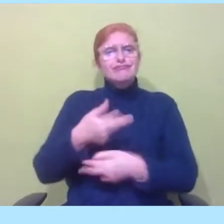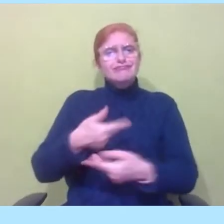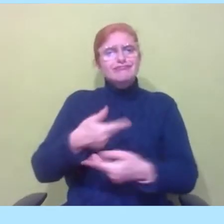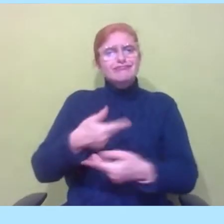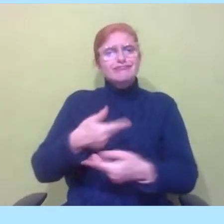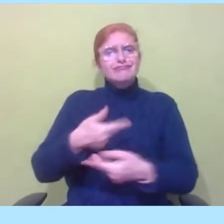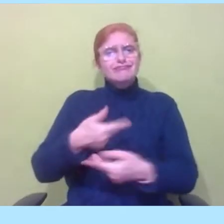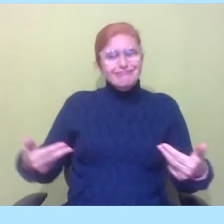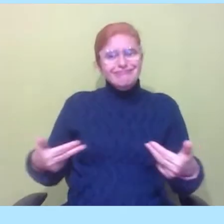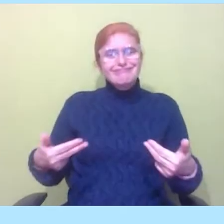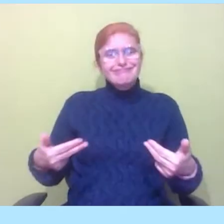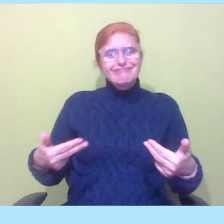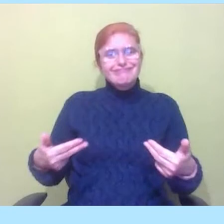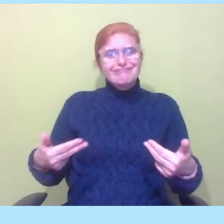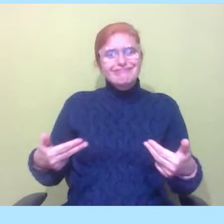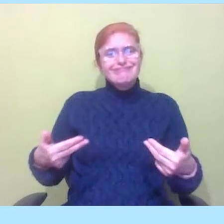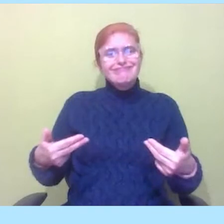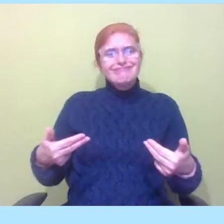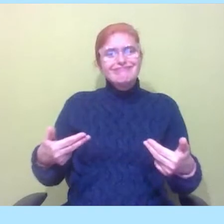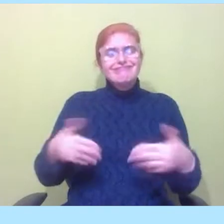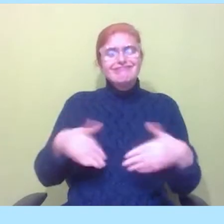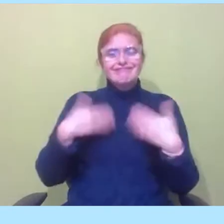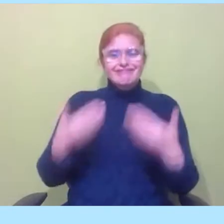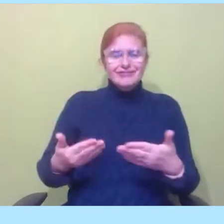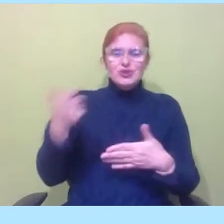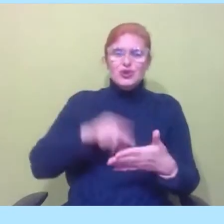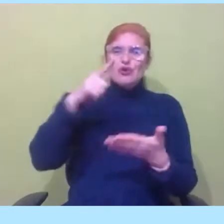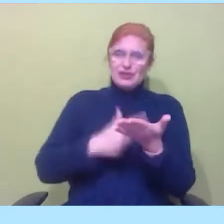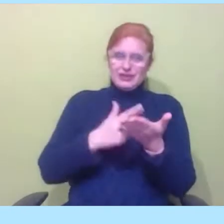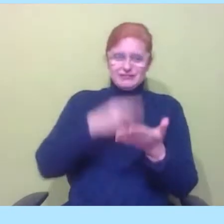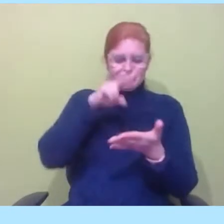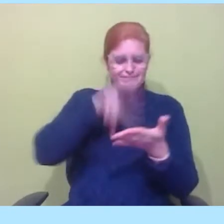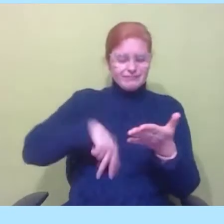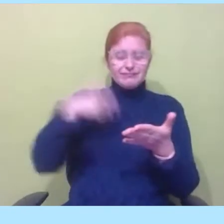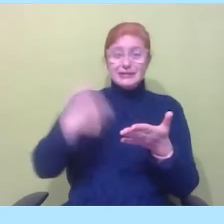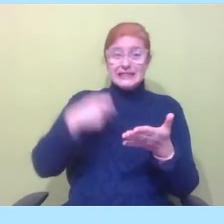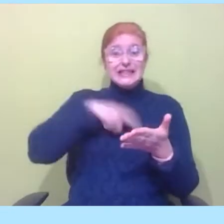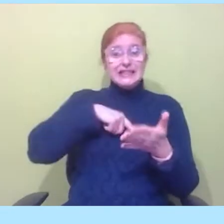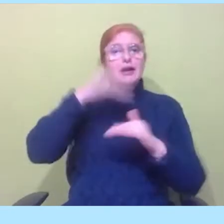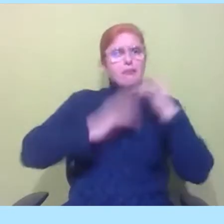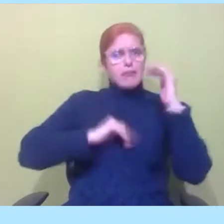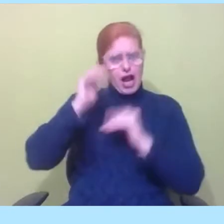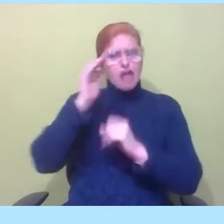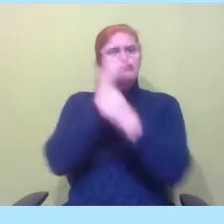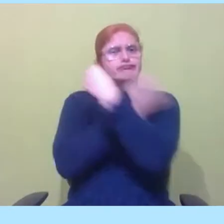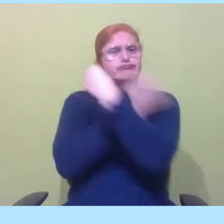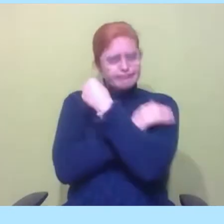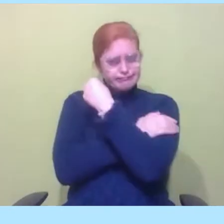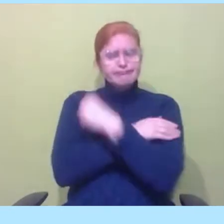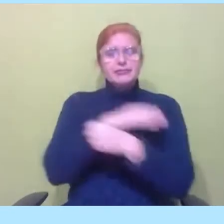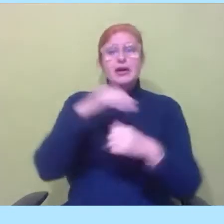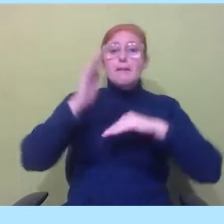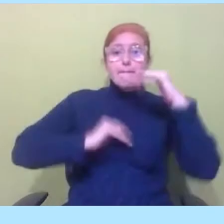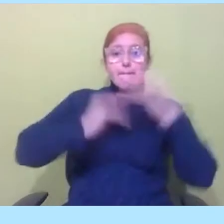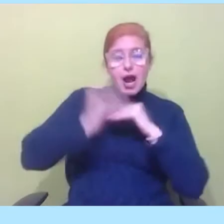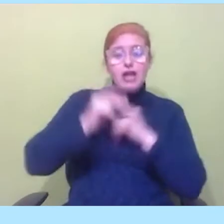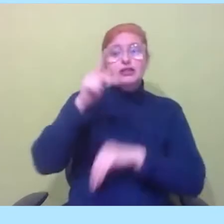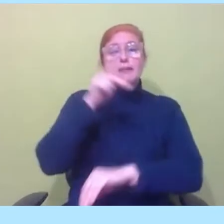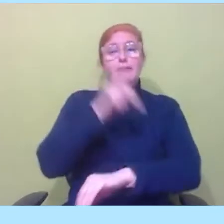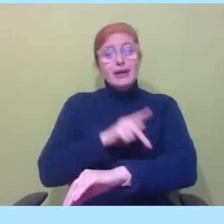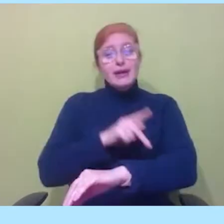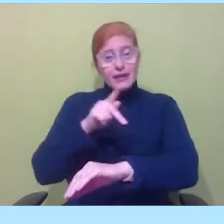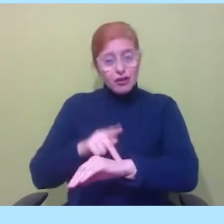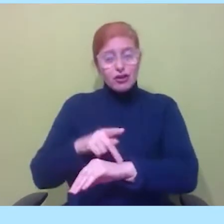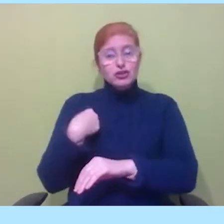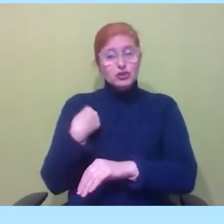Hooks, né? Eu acho que a gente tem que ter uma prática feminista, uma prática pedagógica dentro dos nossos